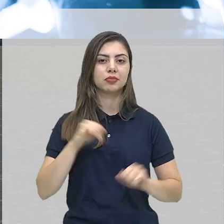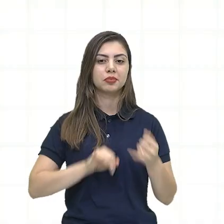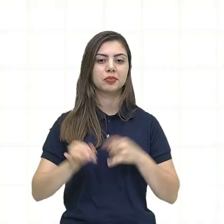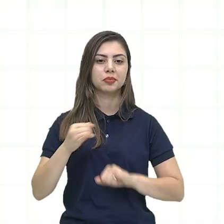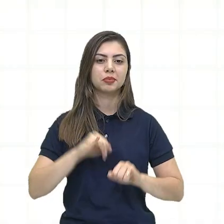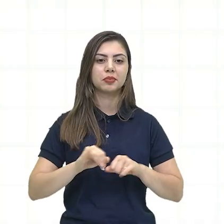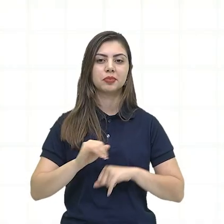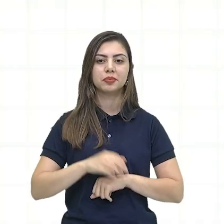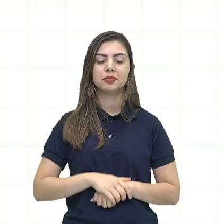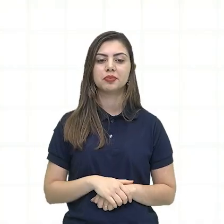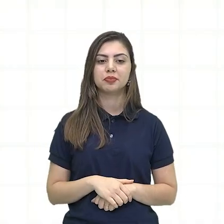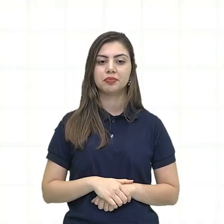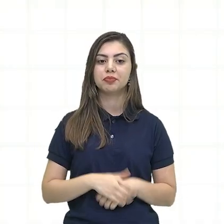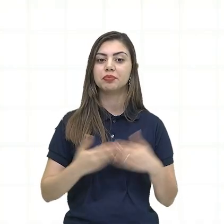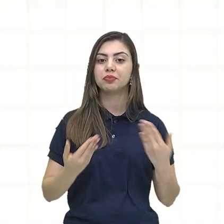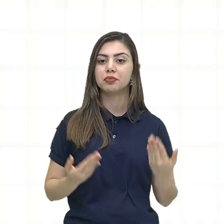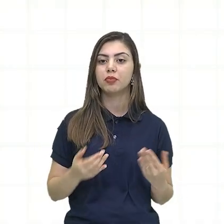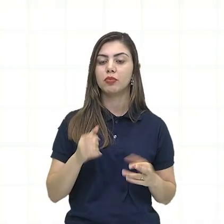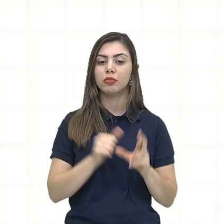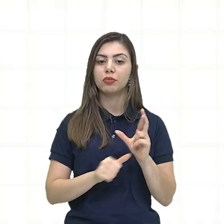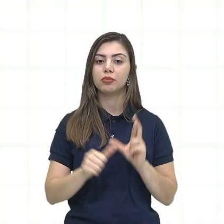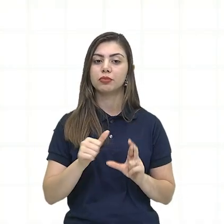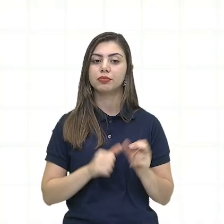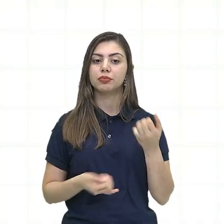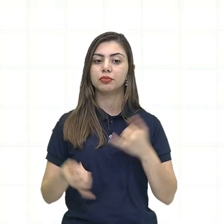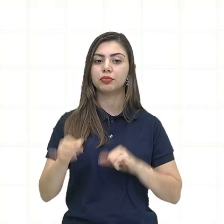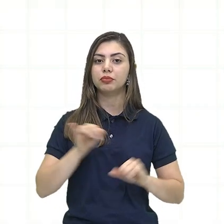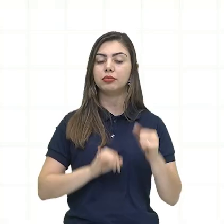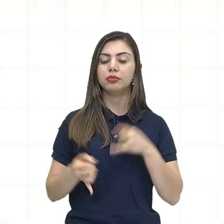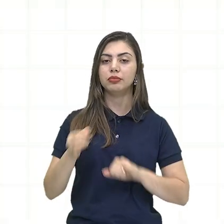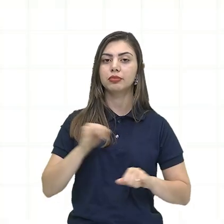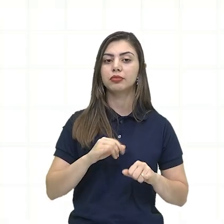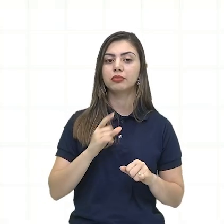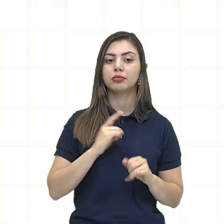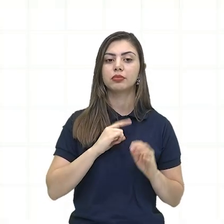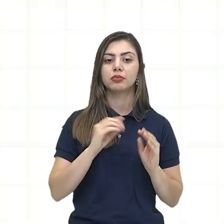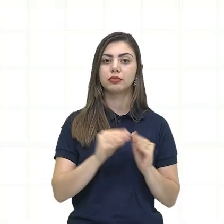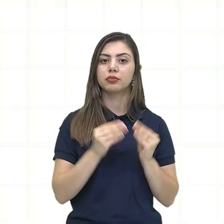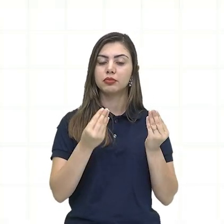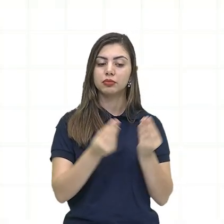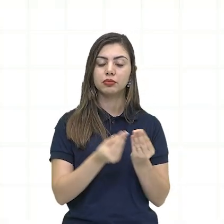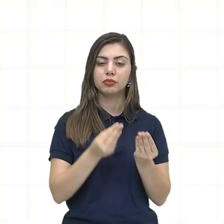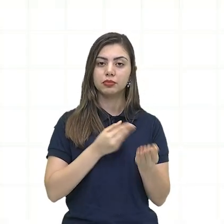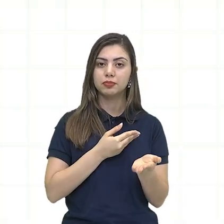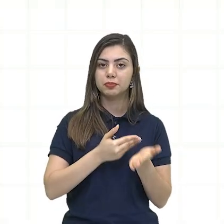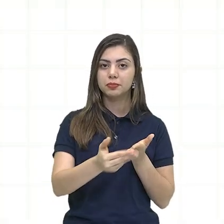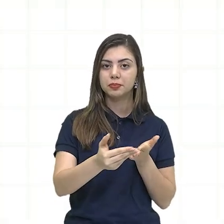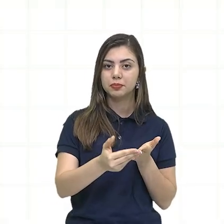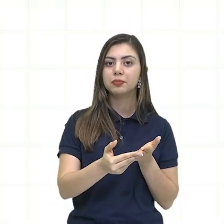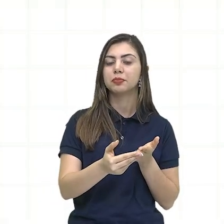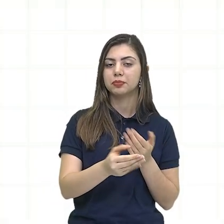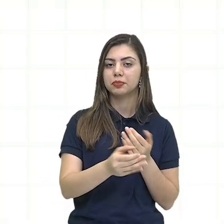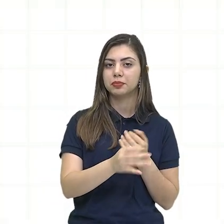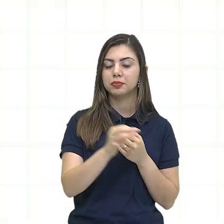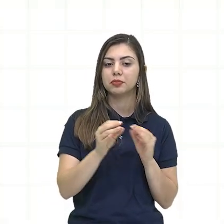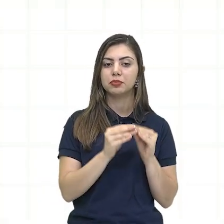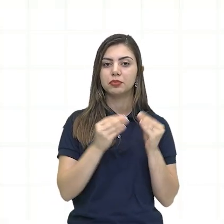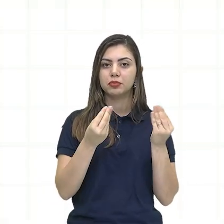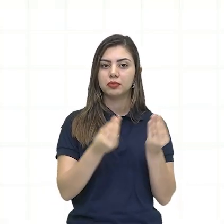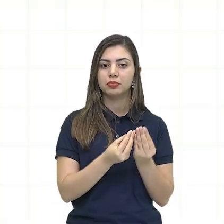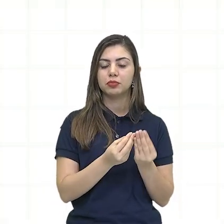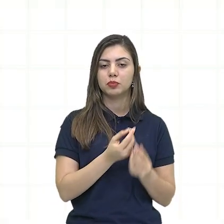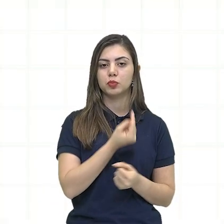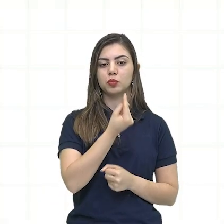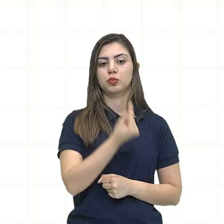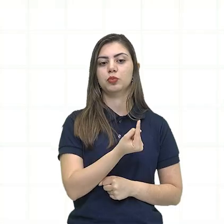vamos lá. A reação química, eu vou ter uma substância inicial, certo? Que